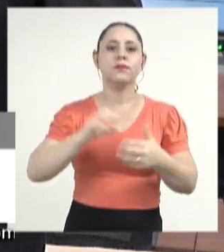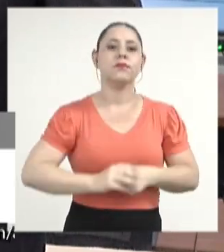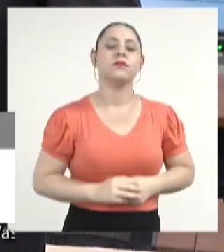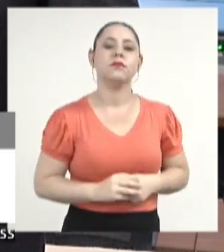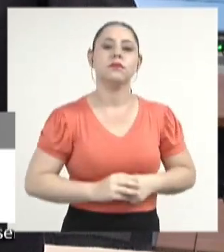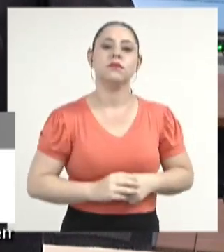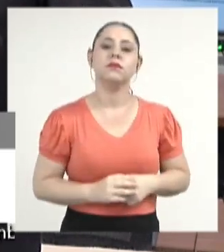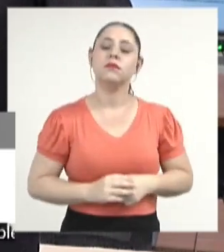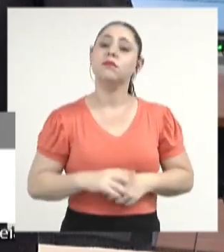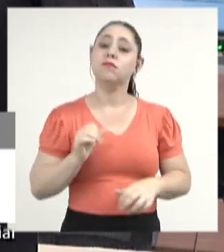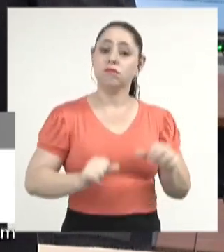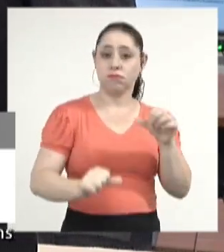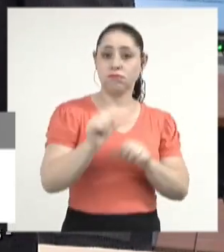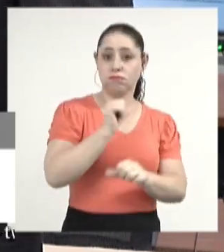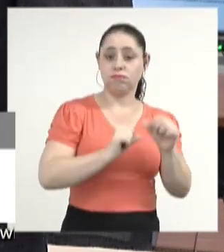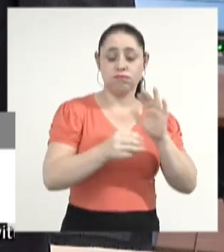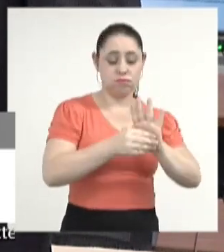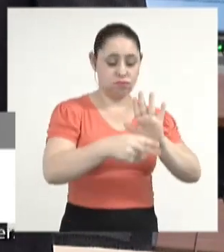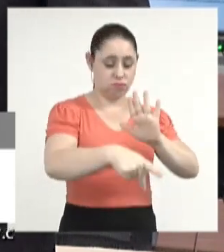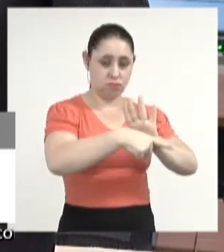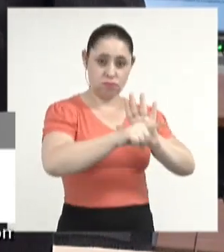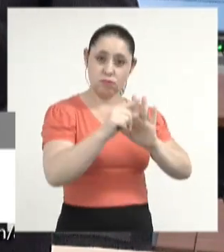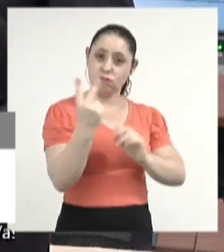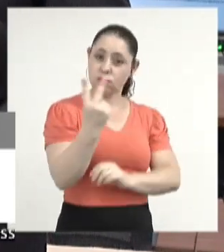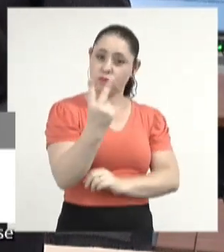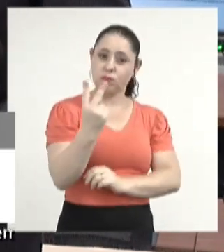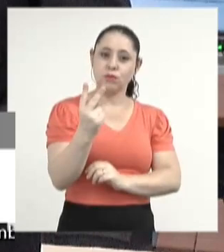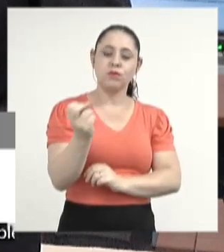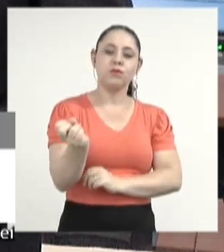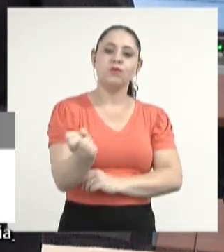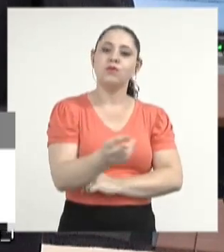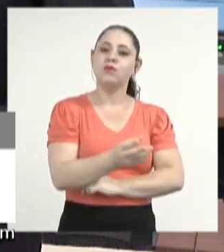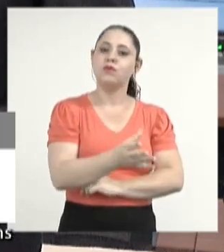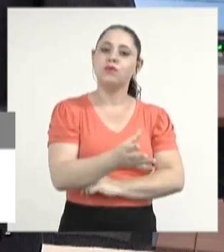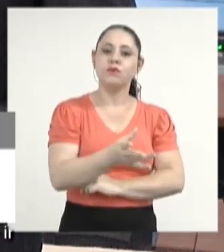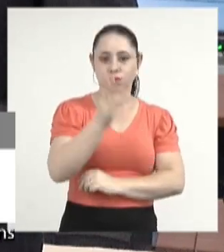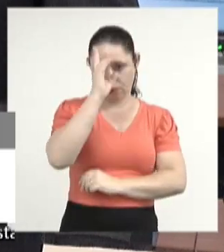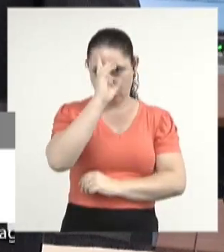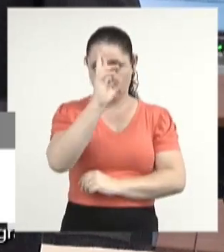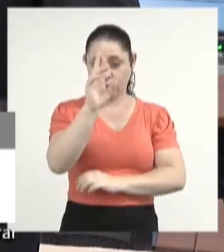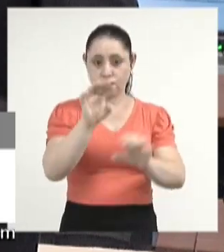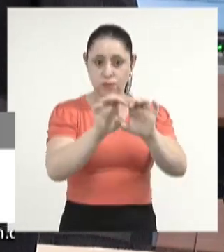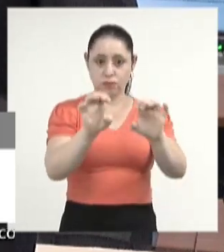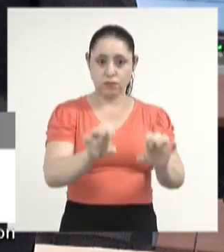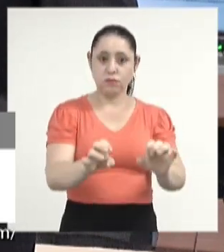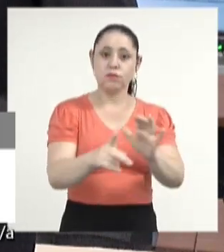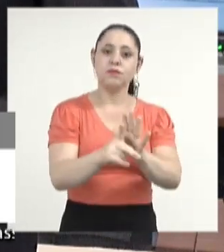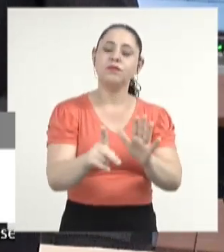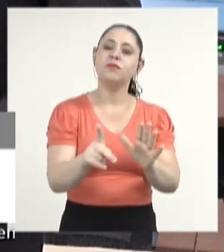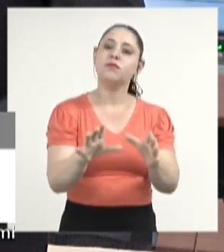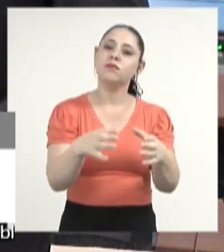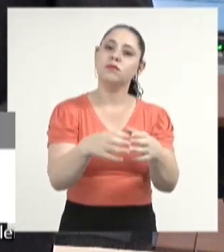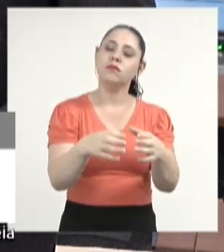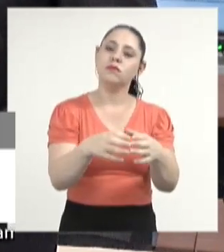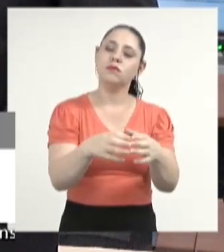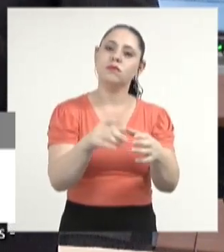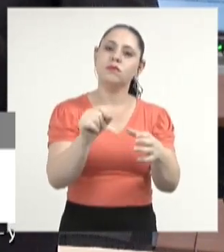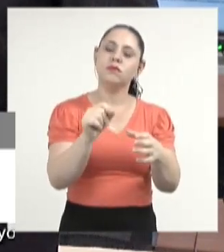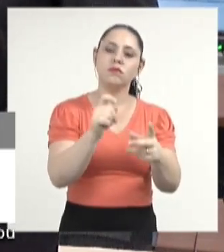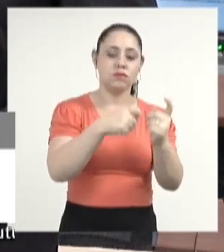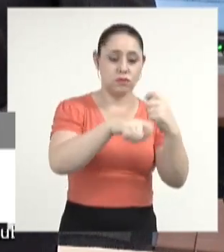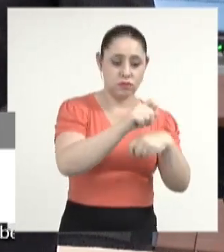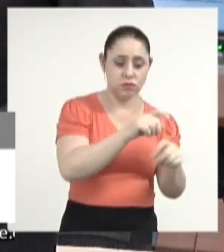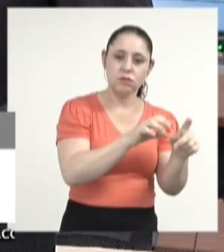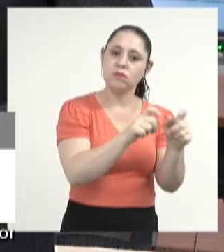Com essa alteração, né, essa indicação, duas novas diretorias na estrutura do Corpo de Bombeiros, né, para